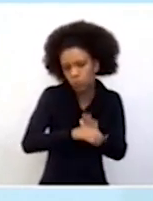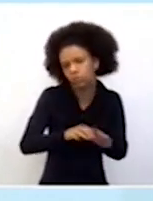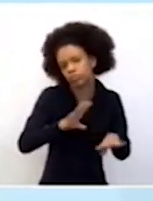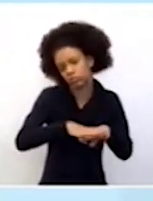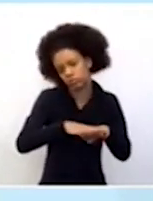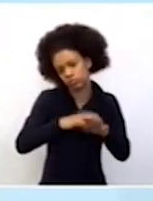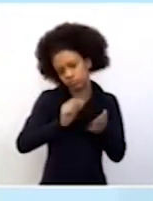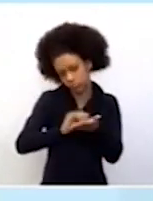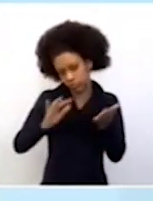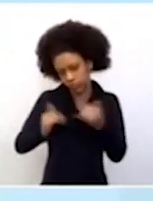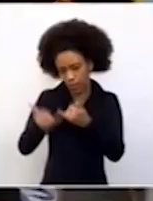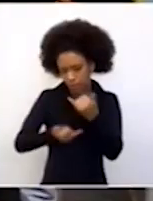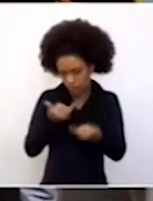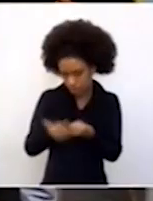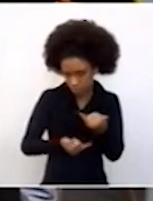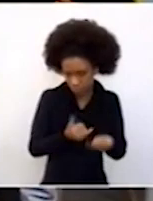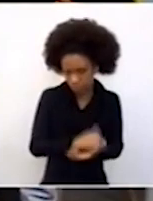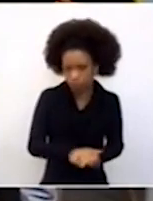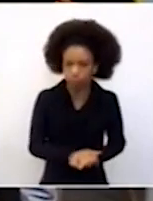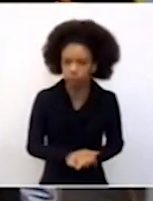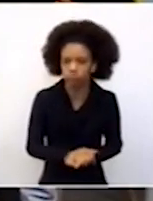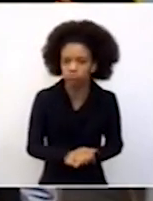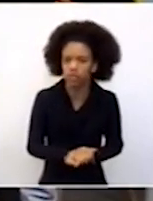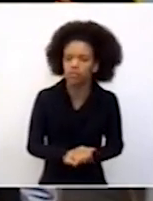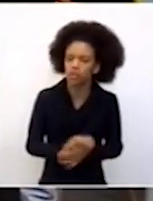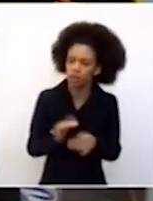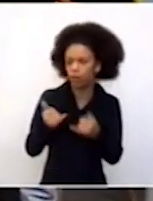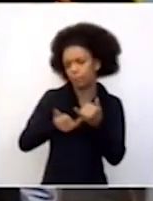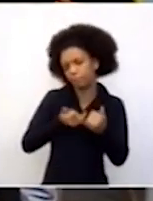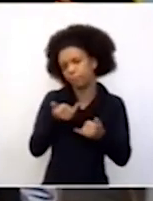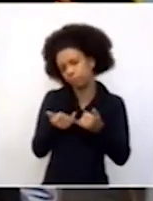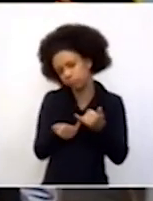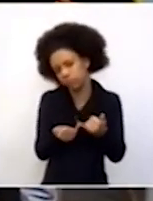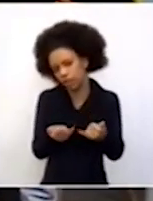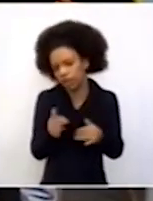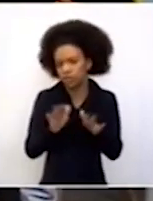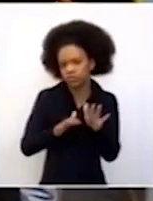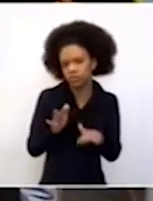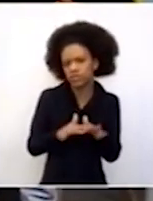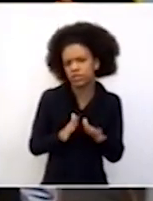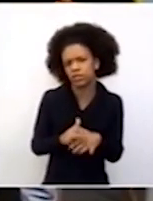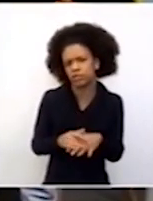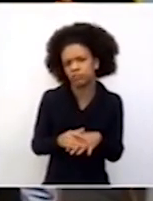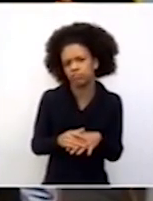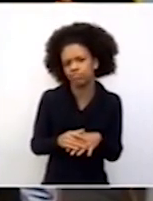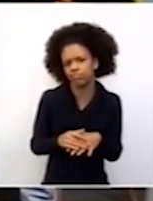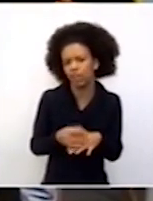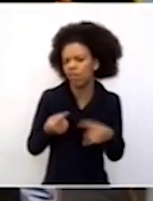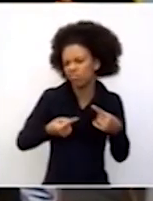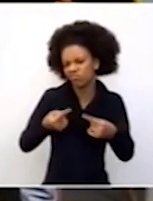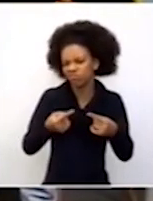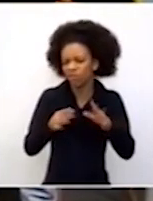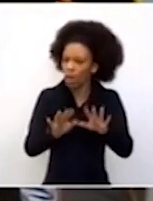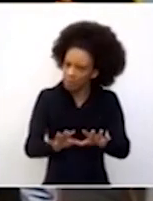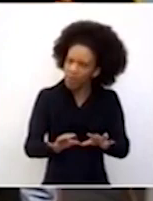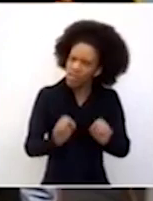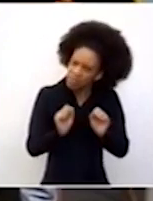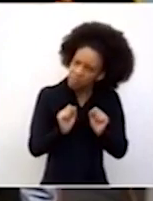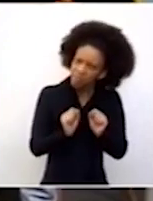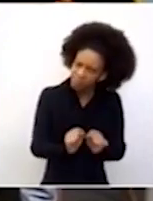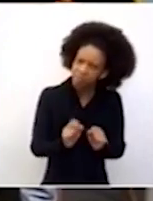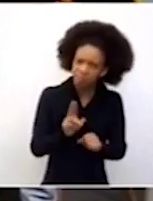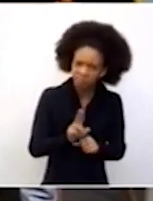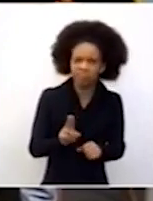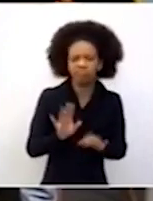atividade, ou seja, dessa brincadeira, nós falamos brincadeira e jogos, né, são coisas, às vezes, nós não vamos discutir, mas são coisas que podemos